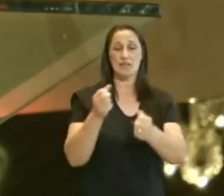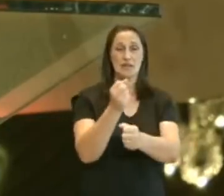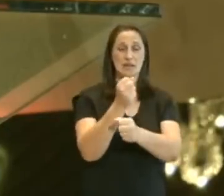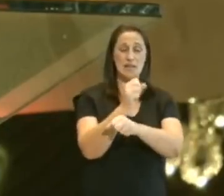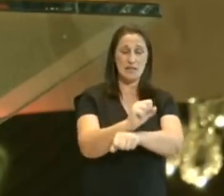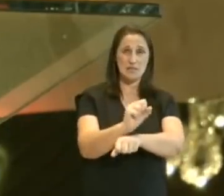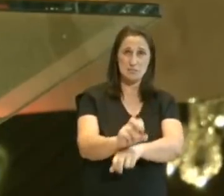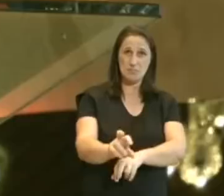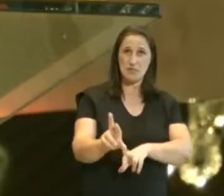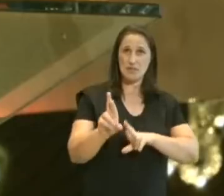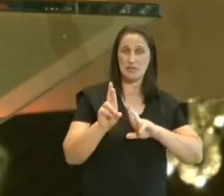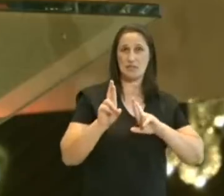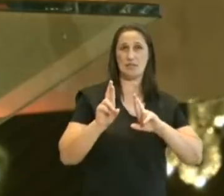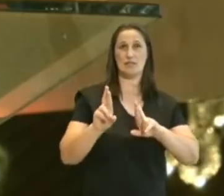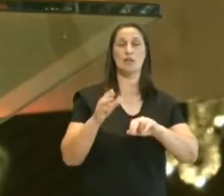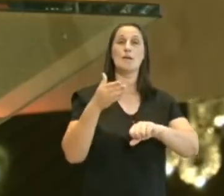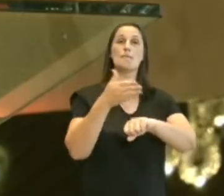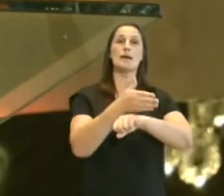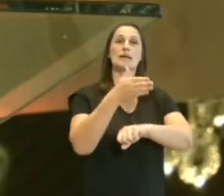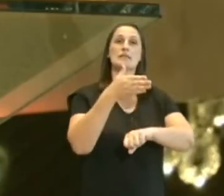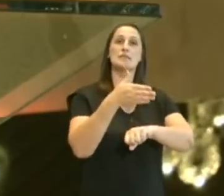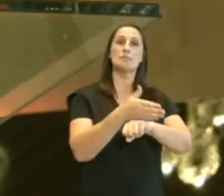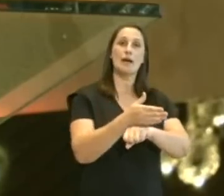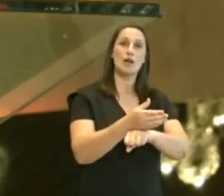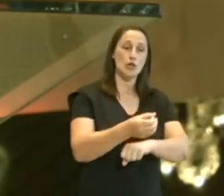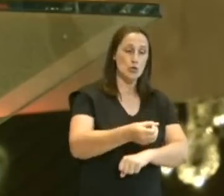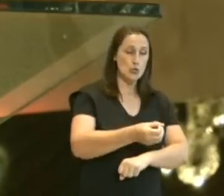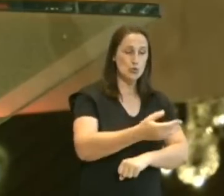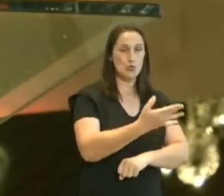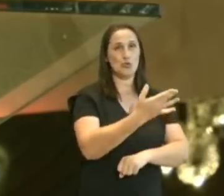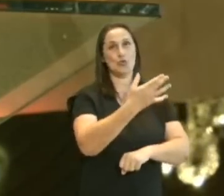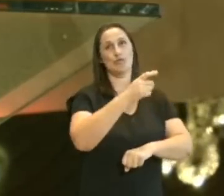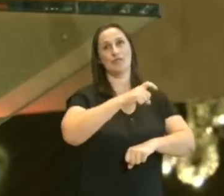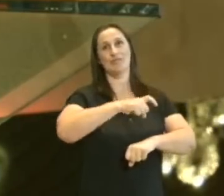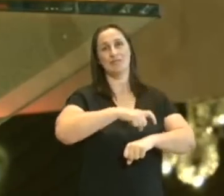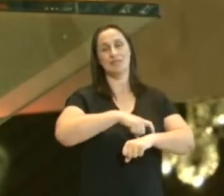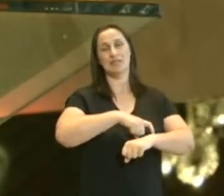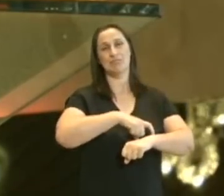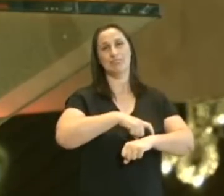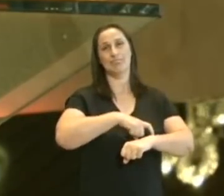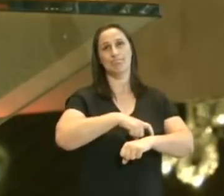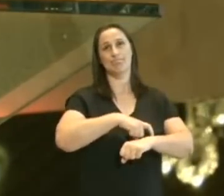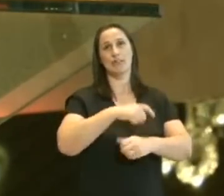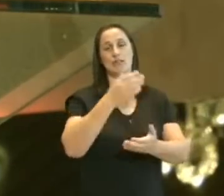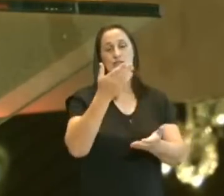de participar de um novo tempo da nação perdida.